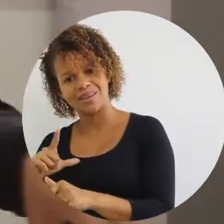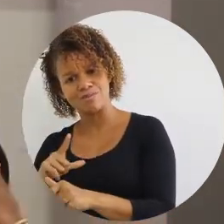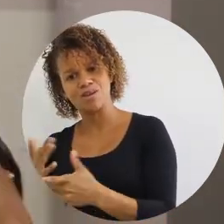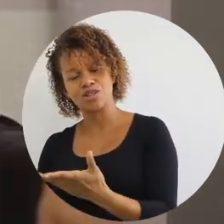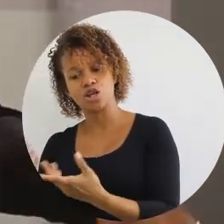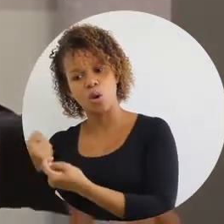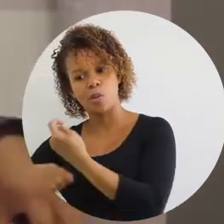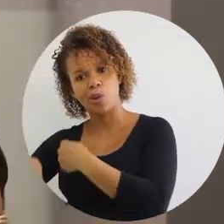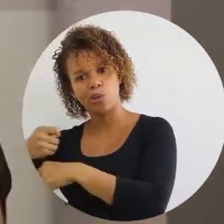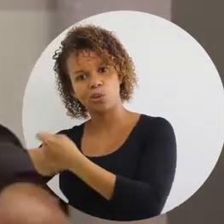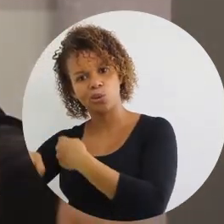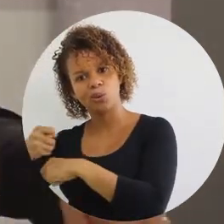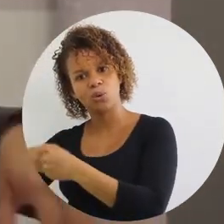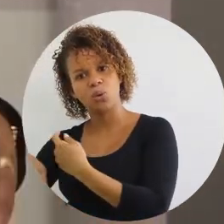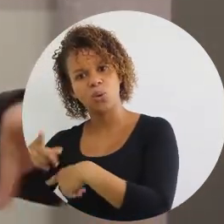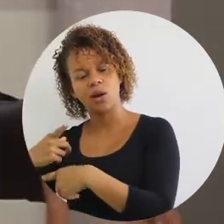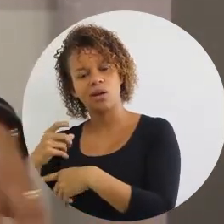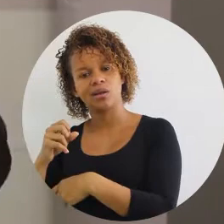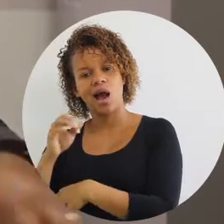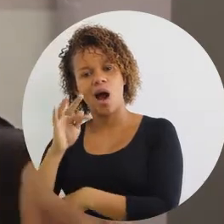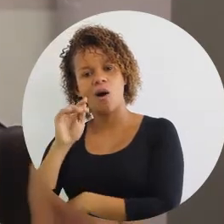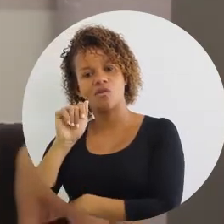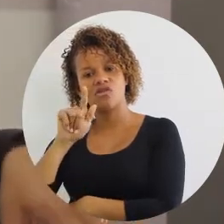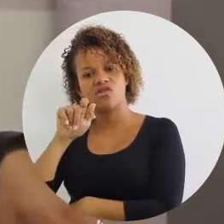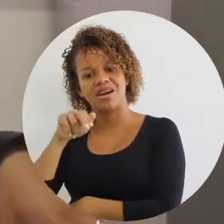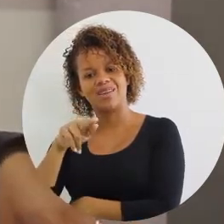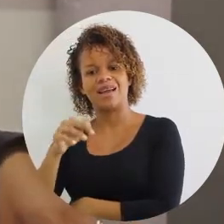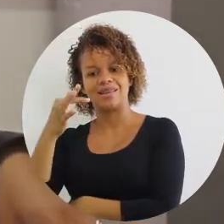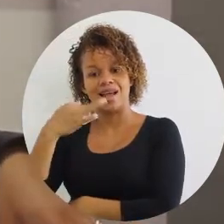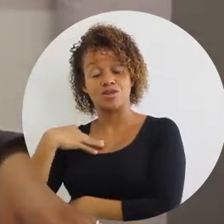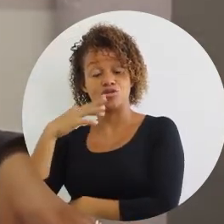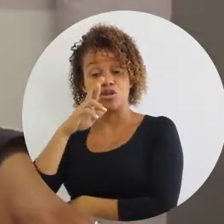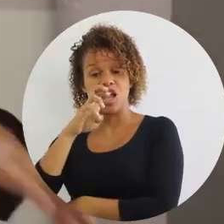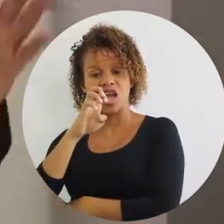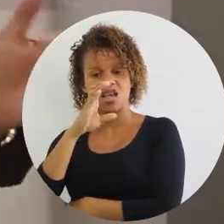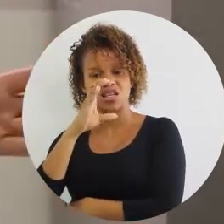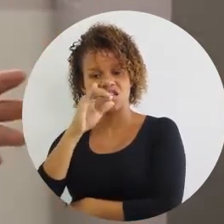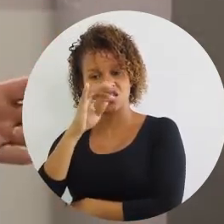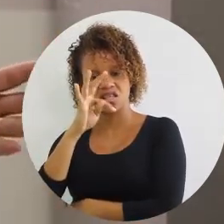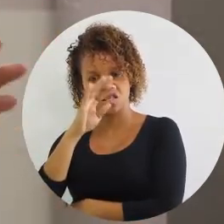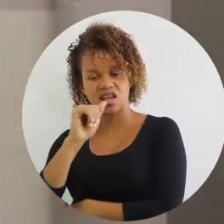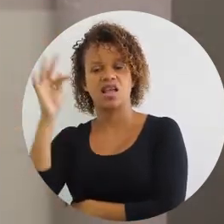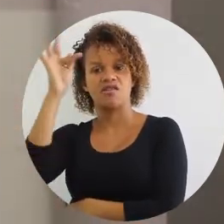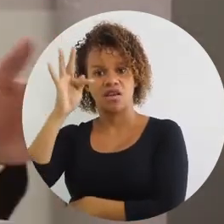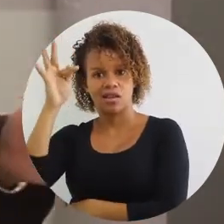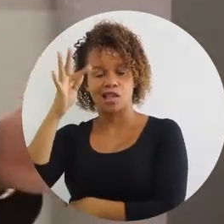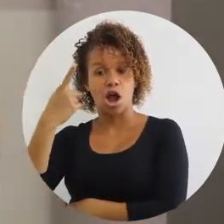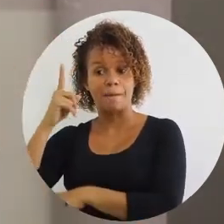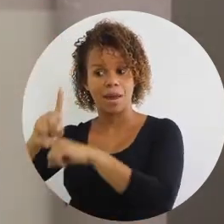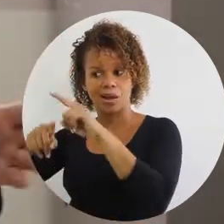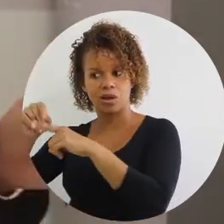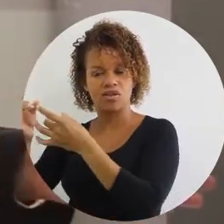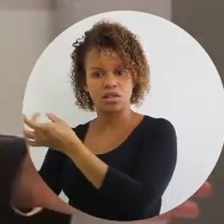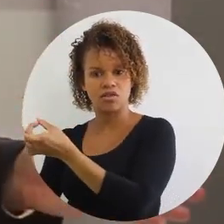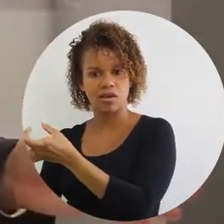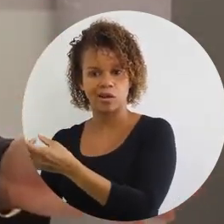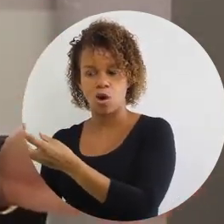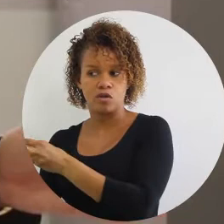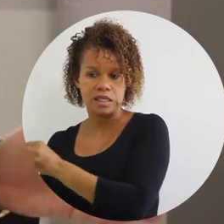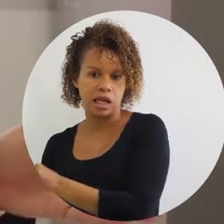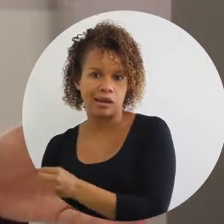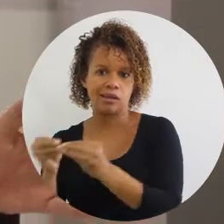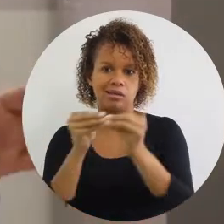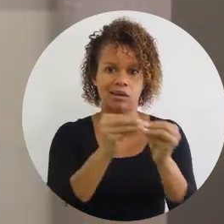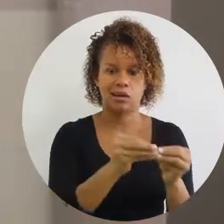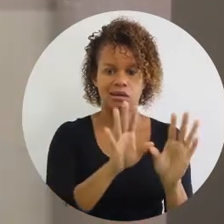sob o controle da alfândega, ou seja, da Receita Federal. Então, a mercadoria não vai ser vendida, não vai ser entregue